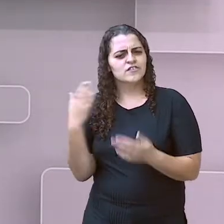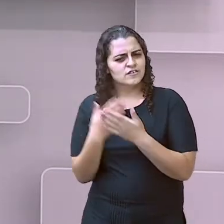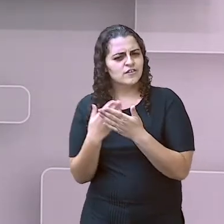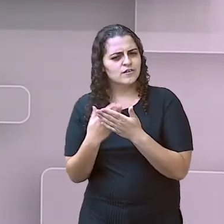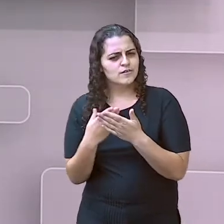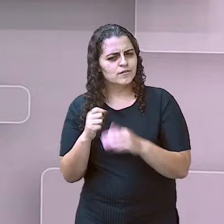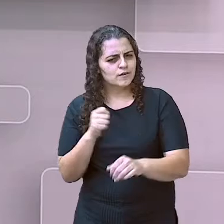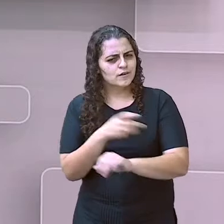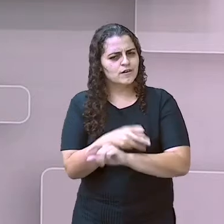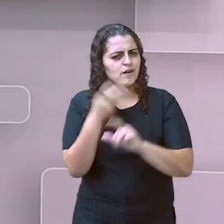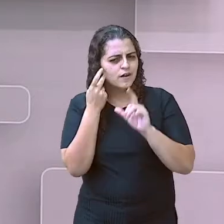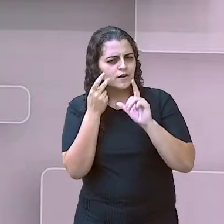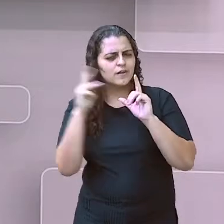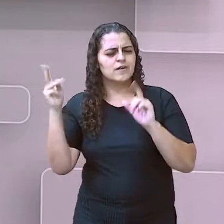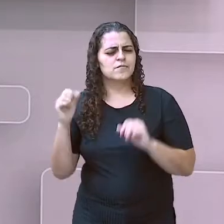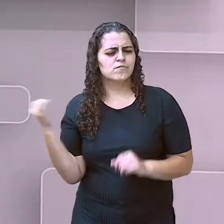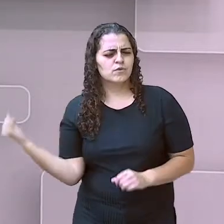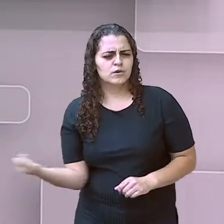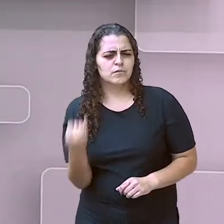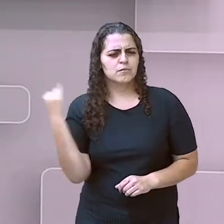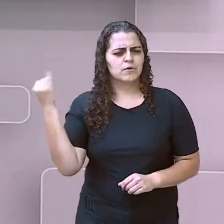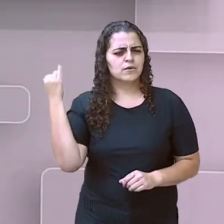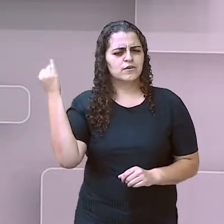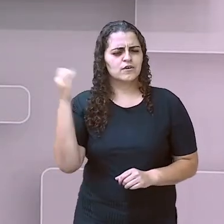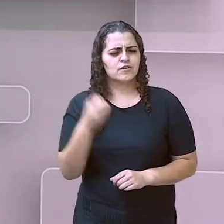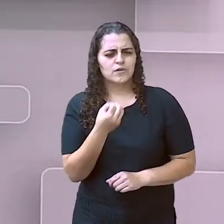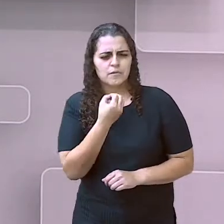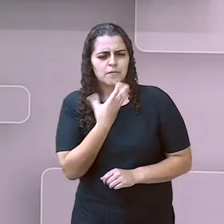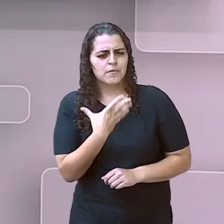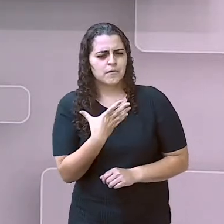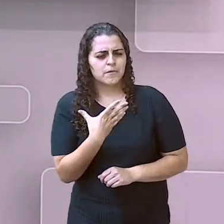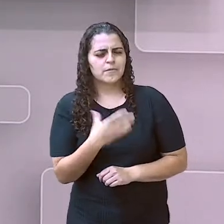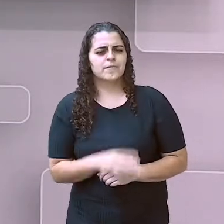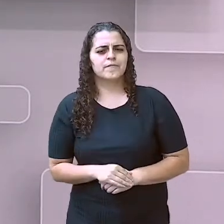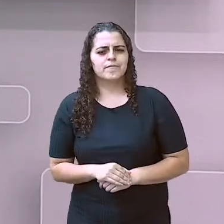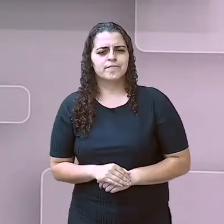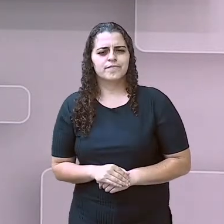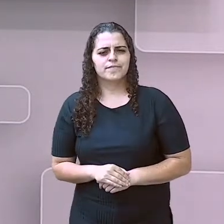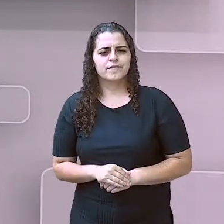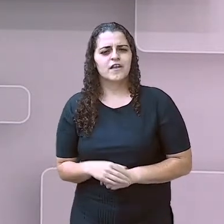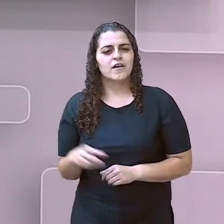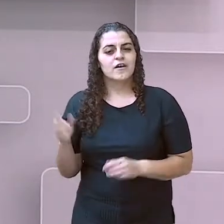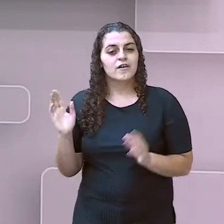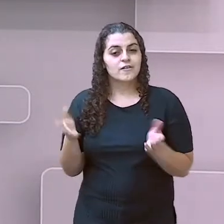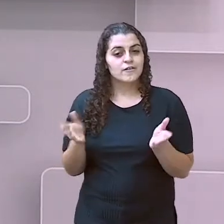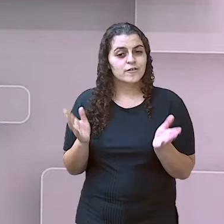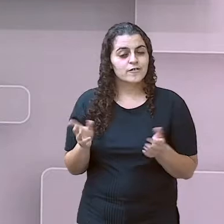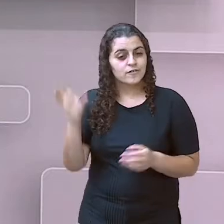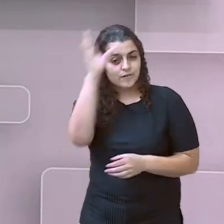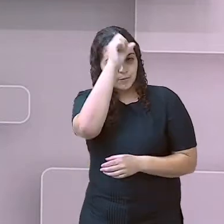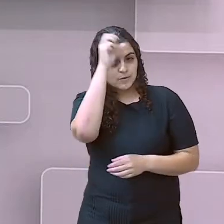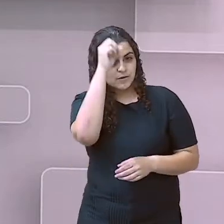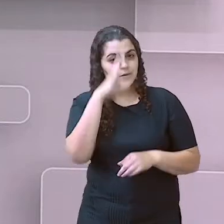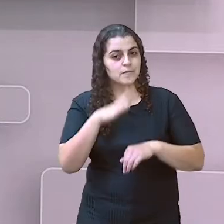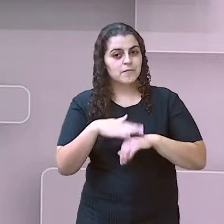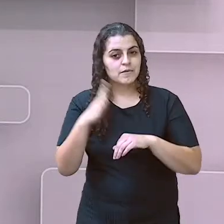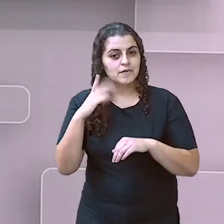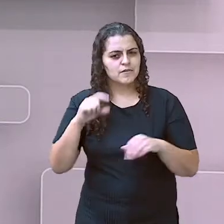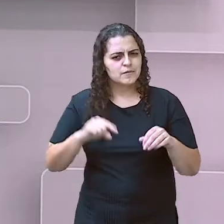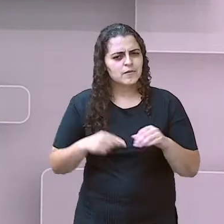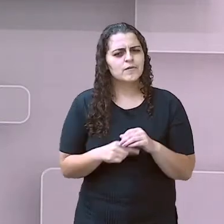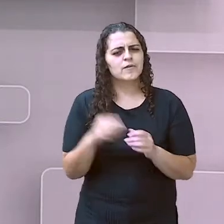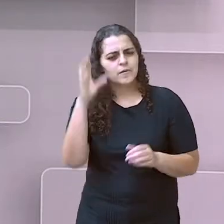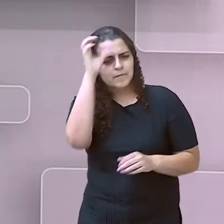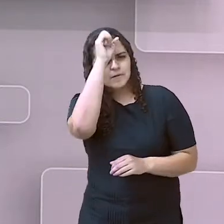plataforma, um assunto muito bom, muito interessante, que hoje a gente vai aprender e vai